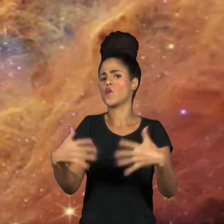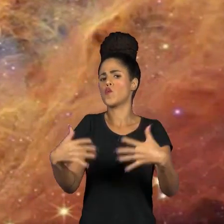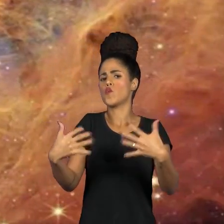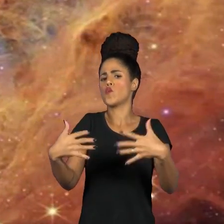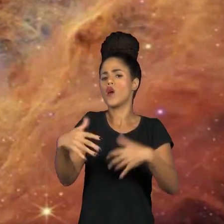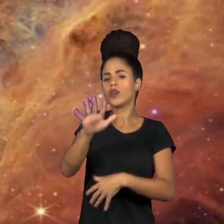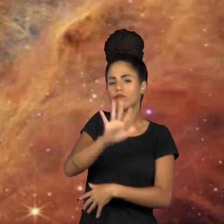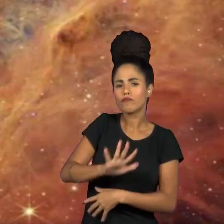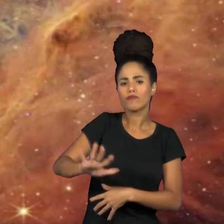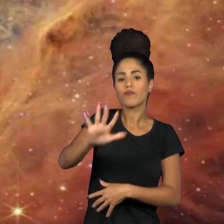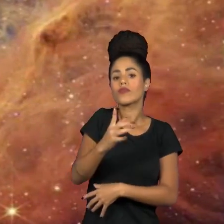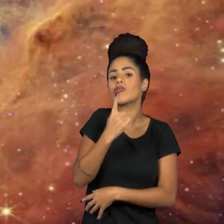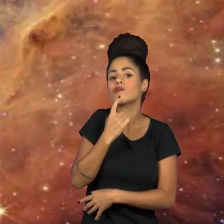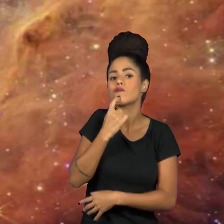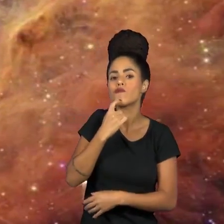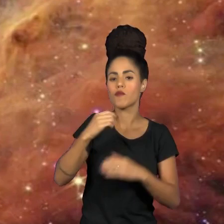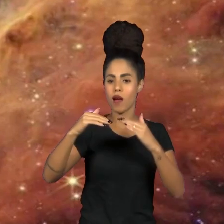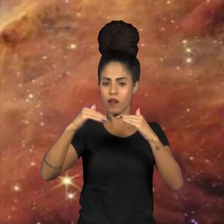região do infravermelho.